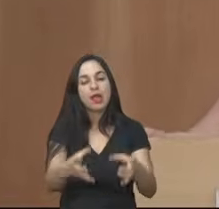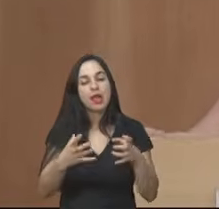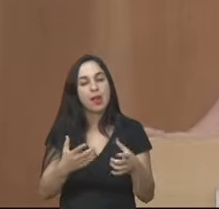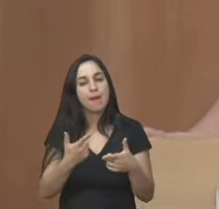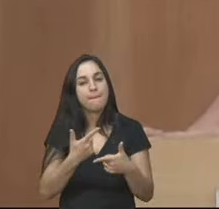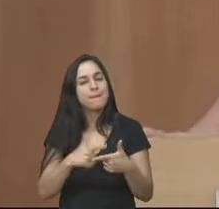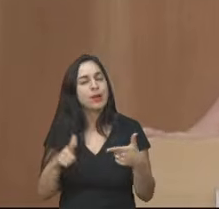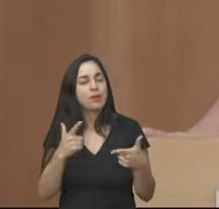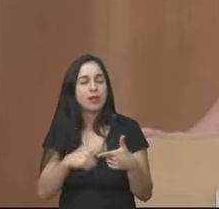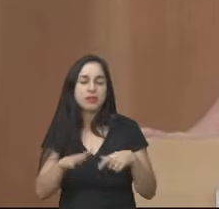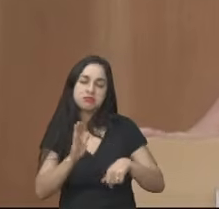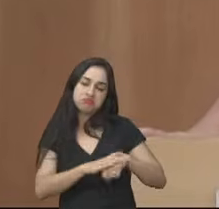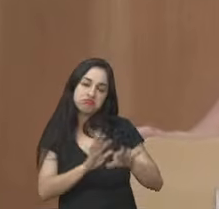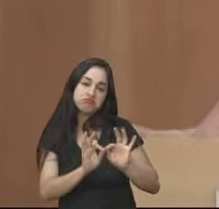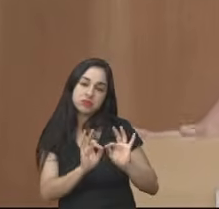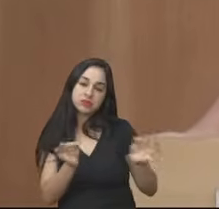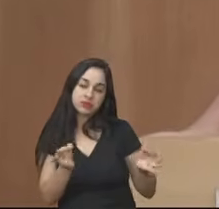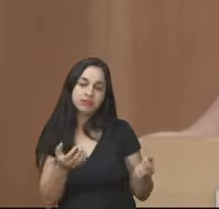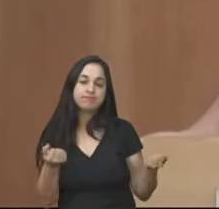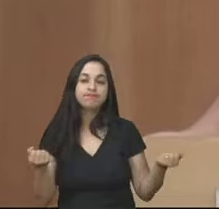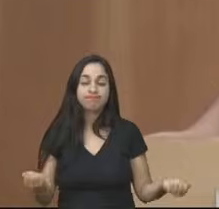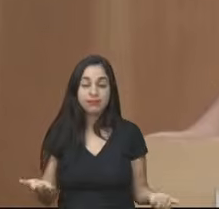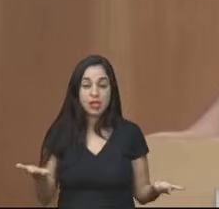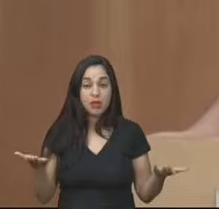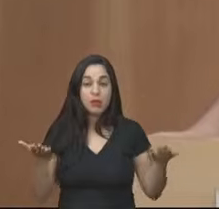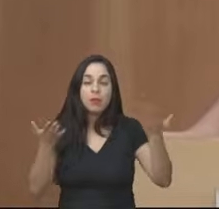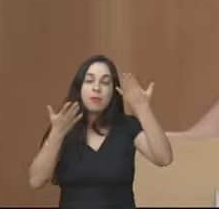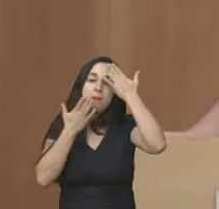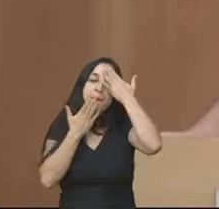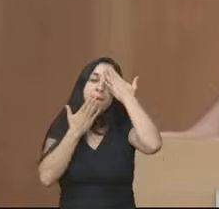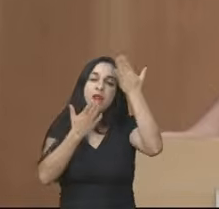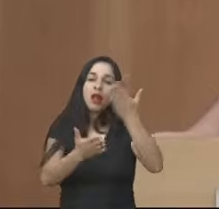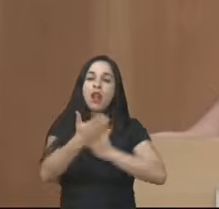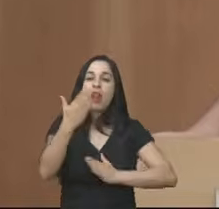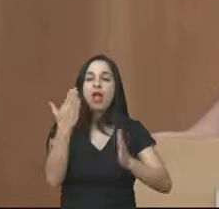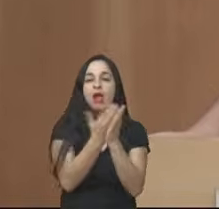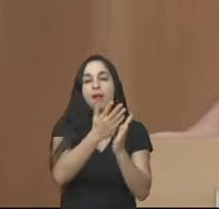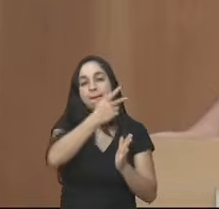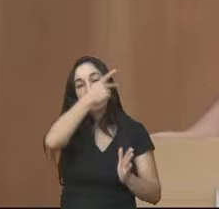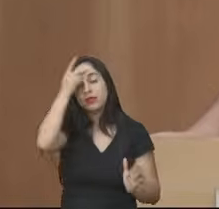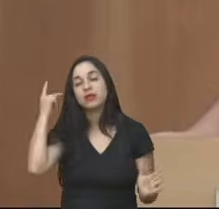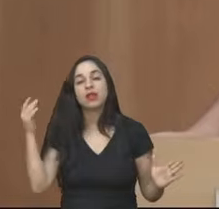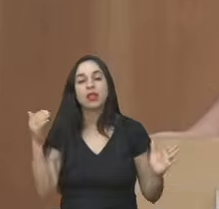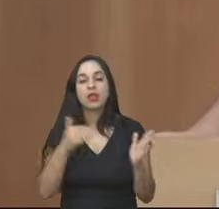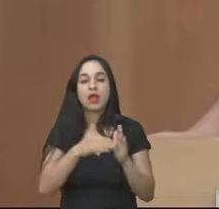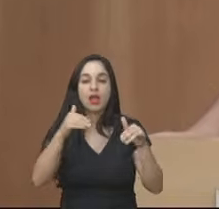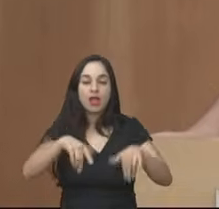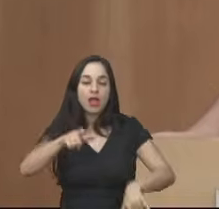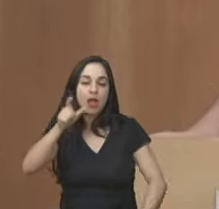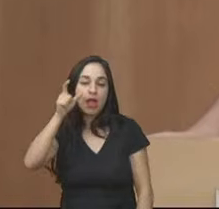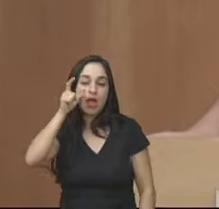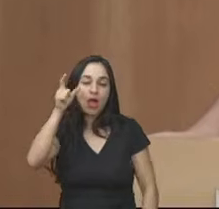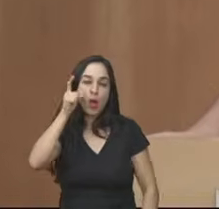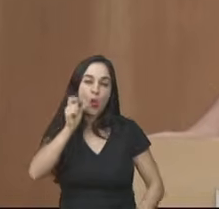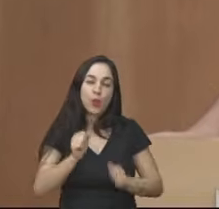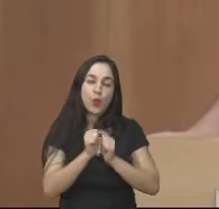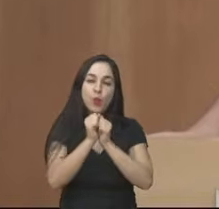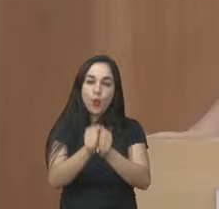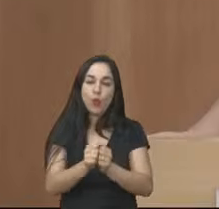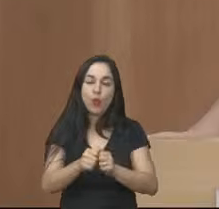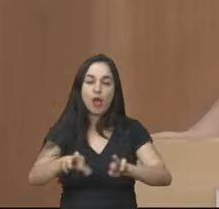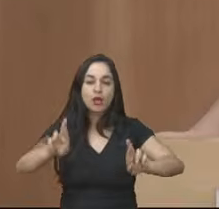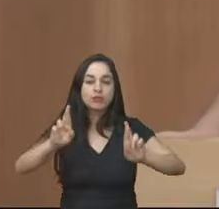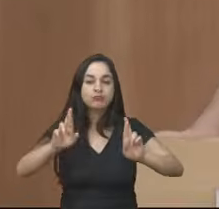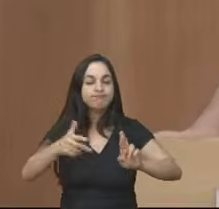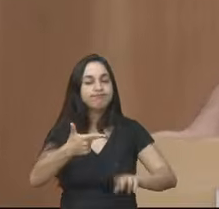que afligem os moradores. Muito obrigado a todos que acompanharam até aqui. Desejo um